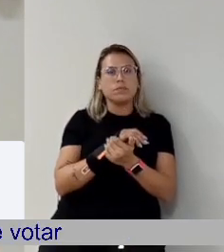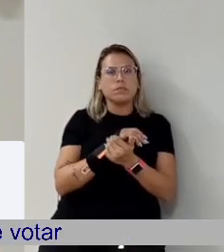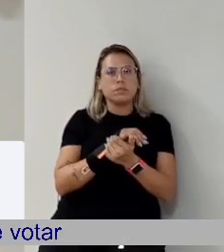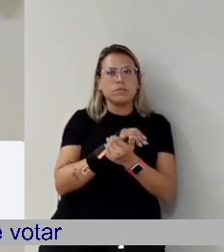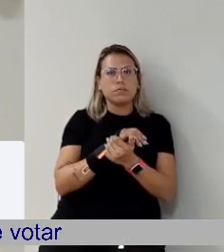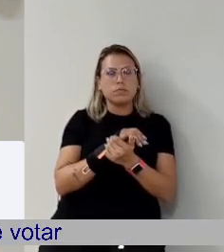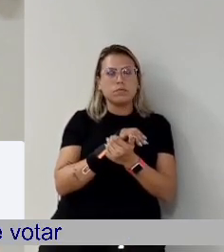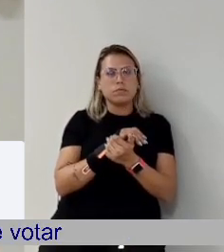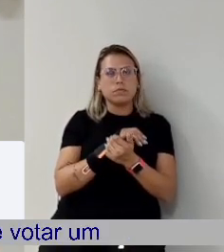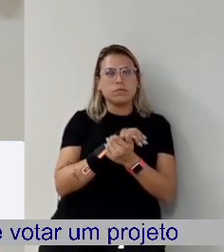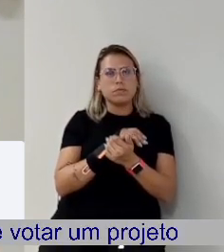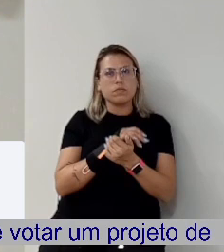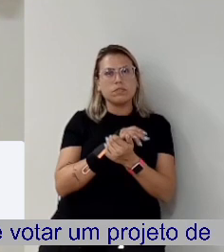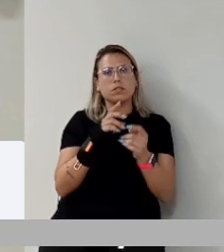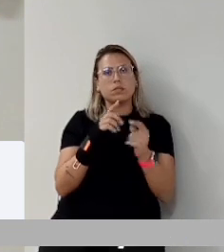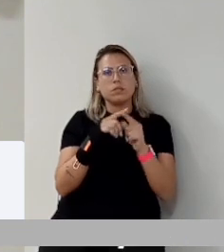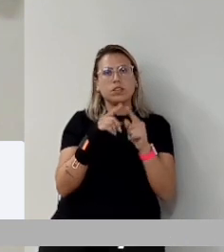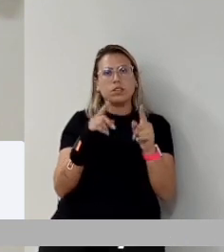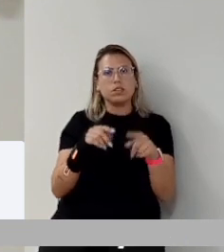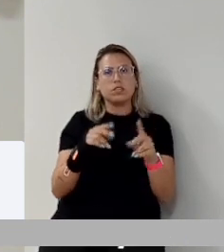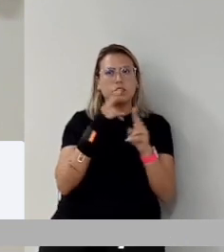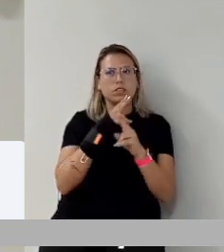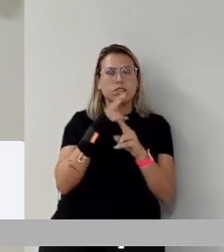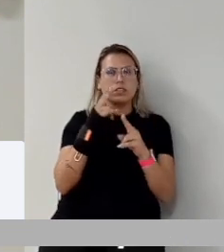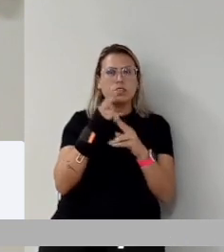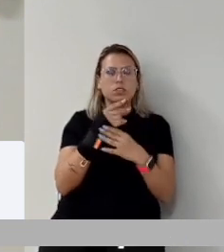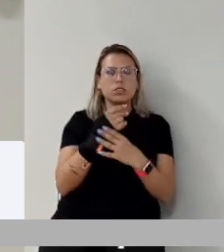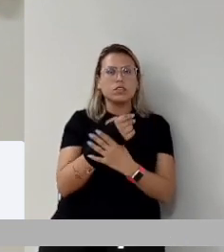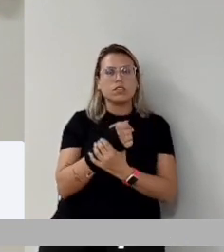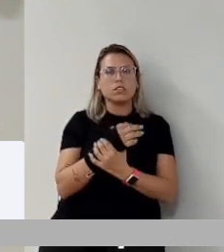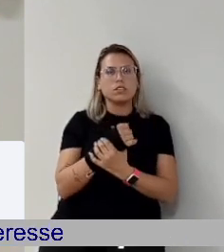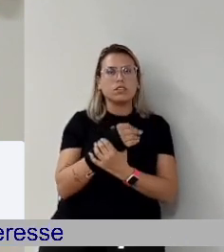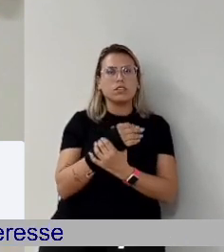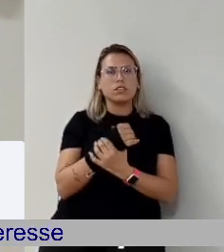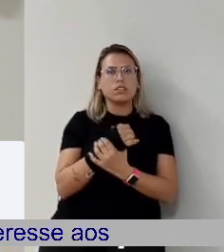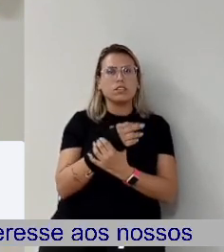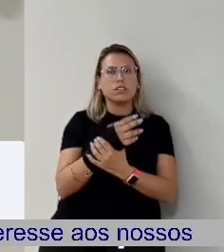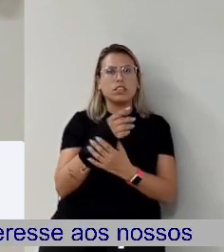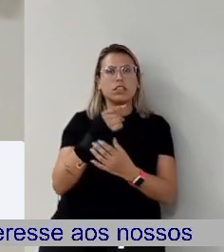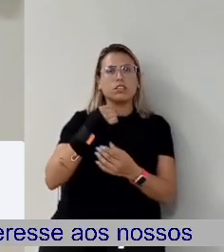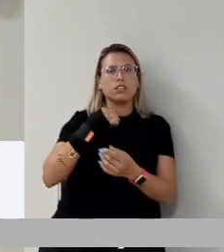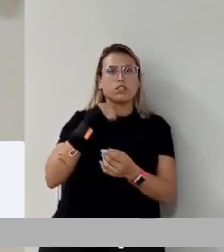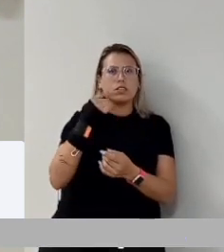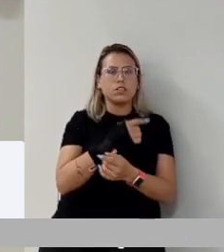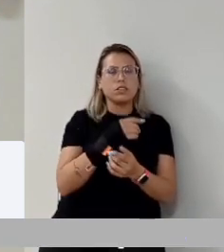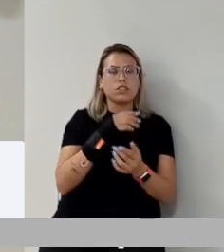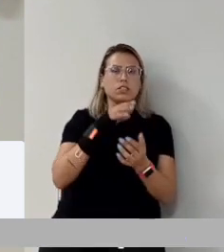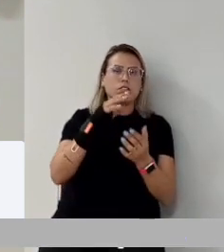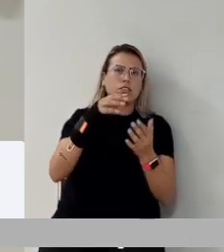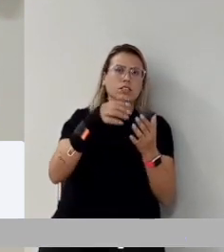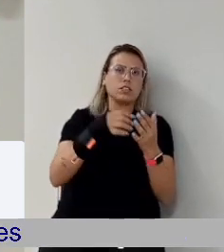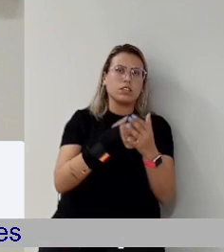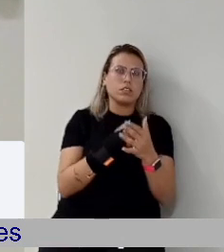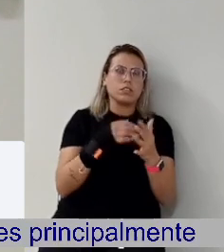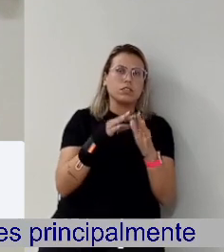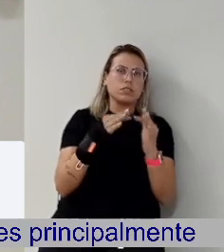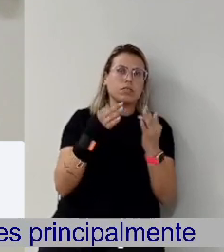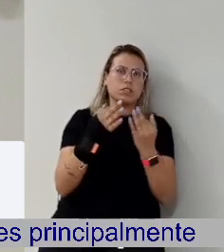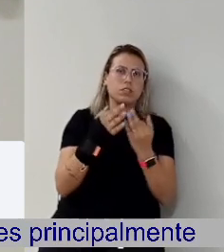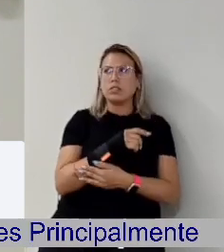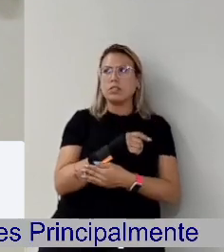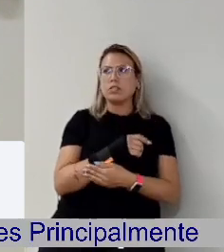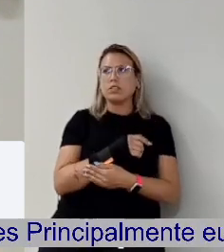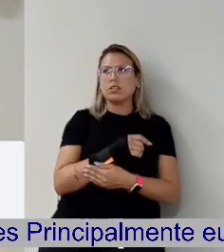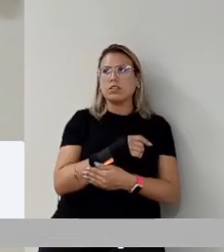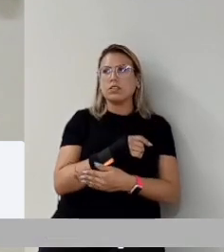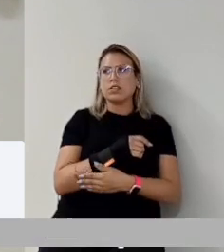um projeto de urgência nessas quando vem de interesse aos nossos agricultores e agricultoras familiares Principalmente eu